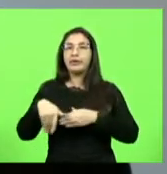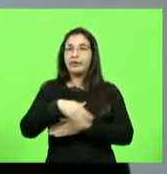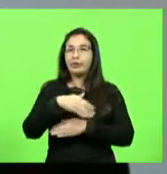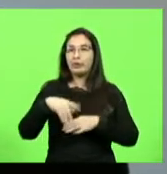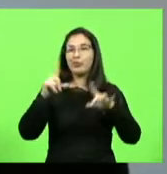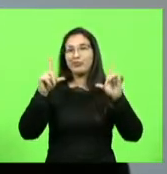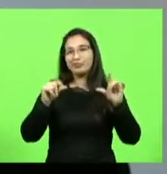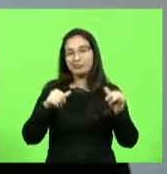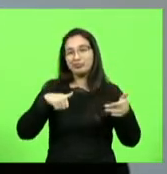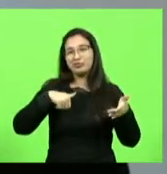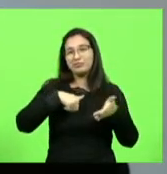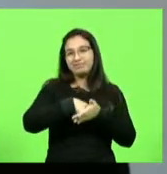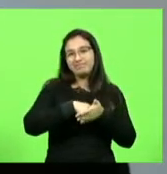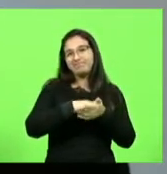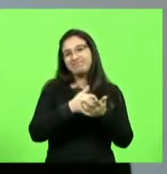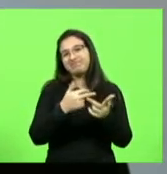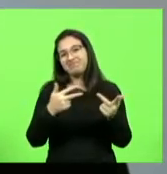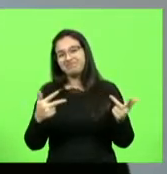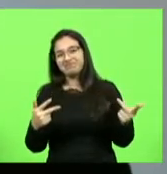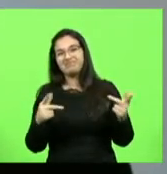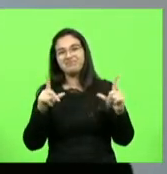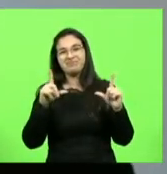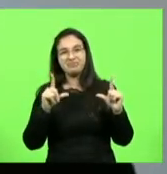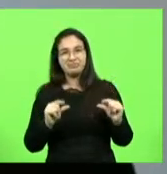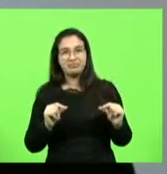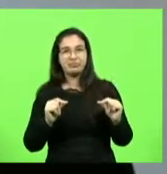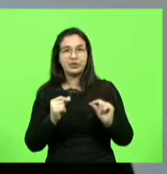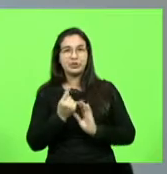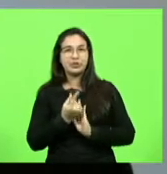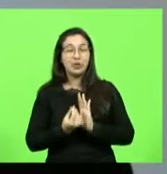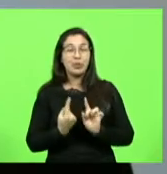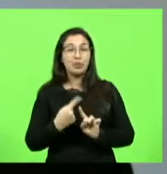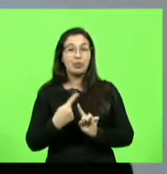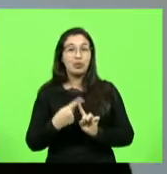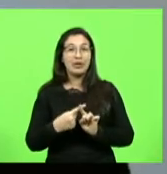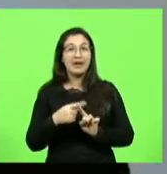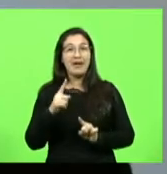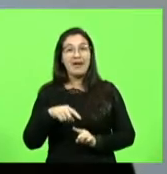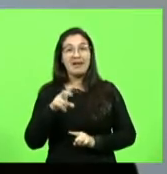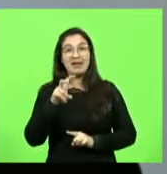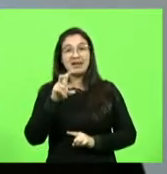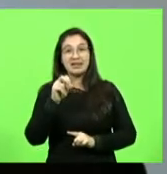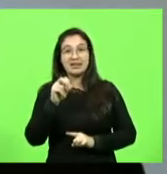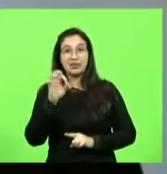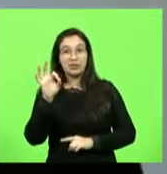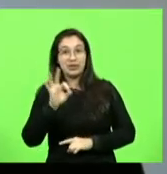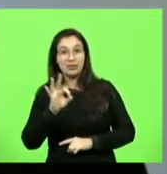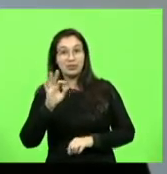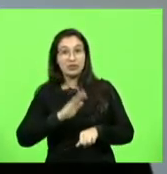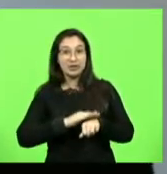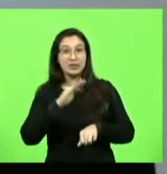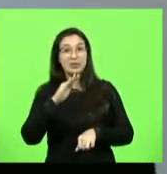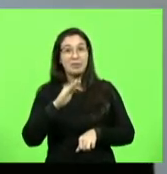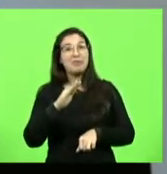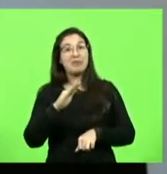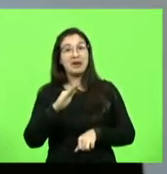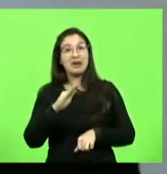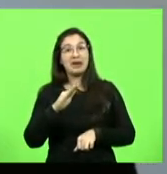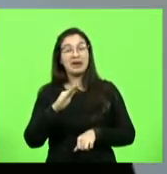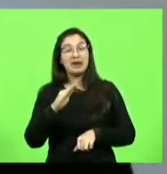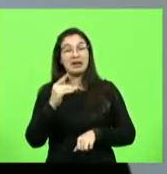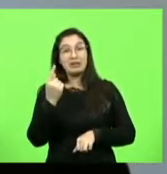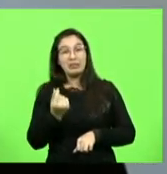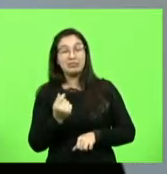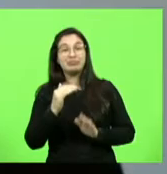acidentes, reduzindo o custo, porque a durabilidade é 50% maior, tem um custo um pouco maior,